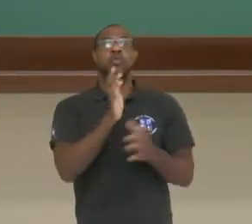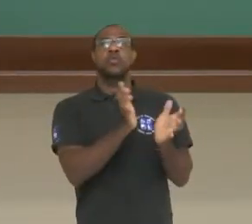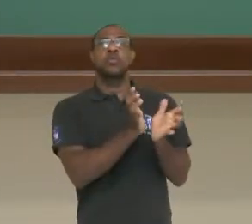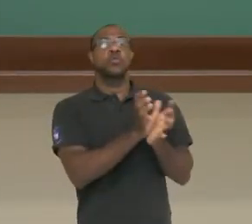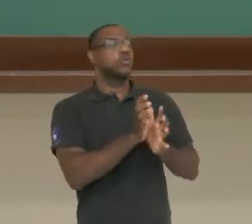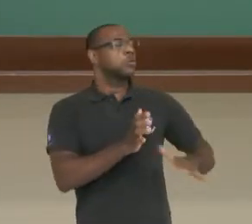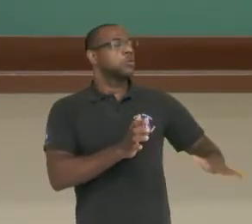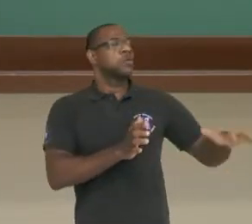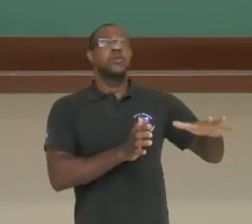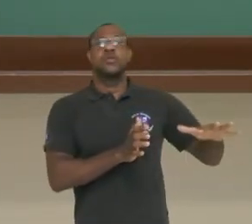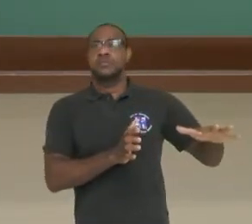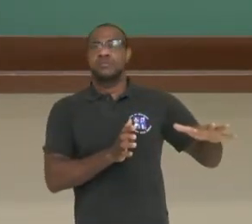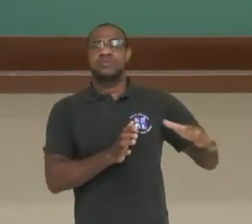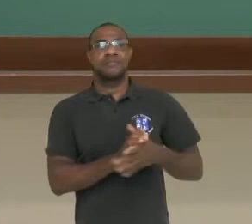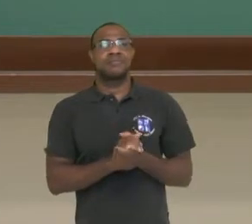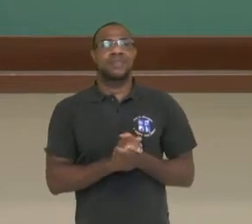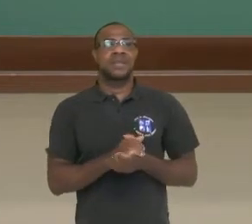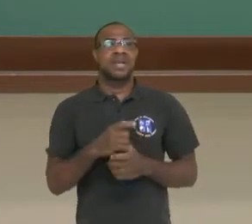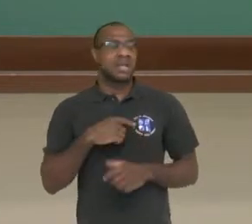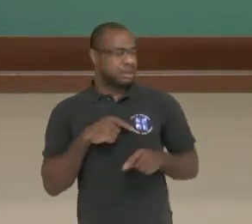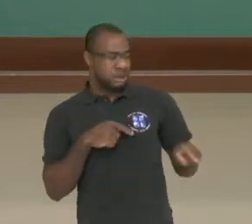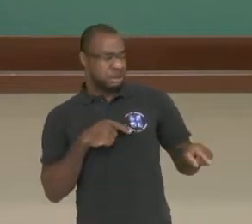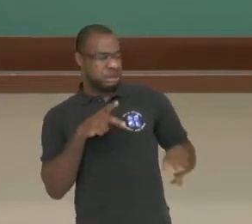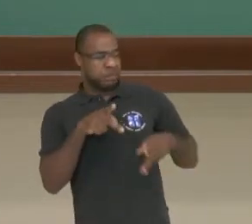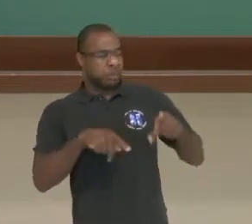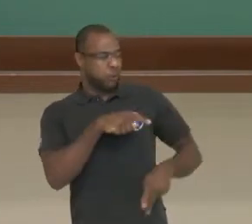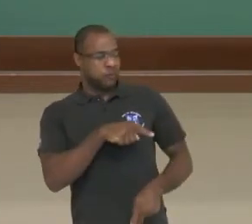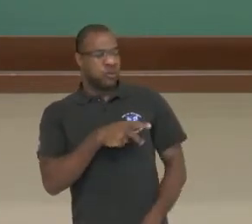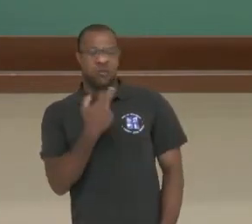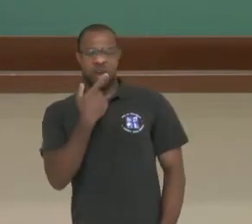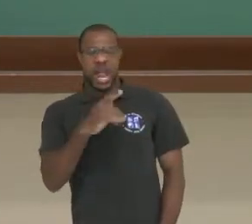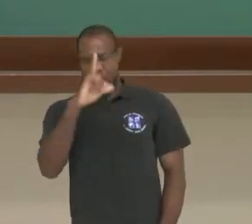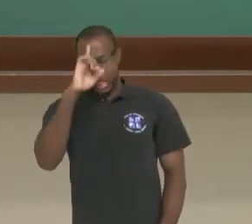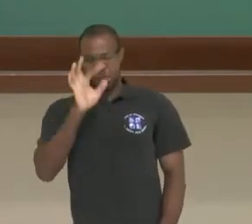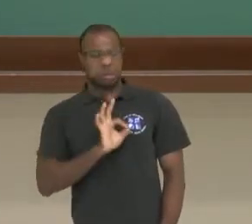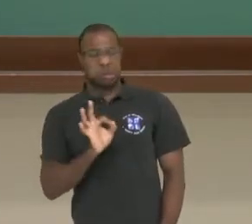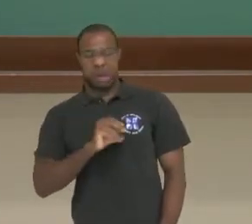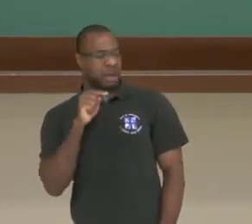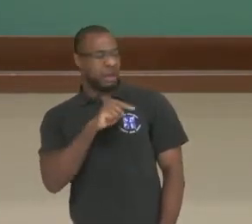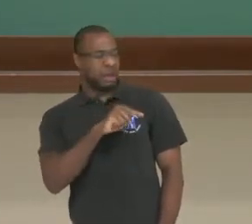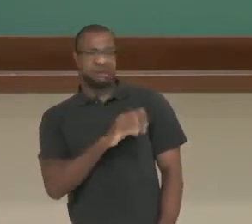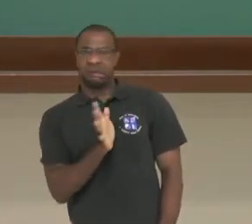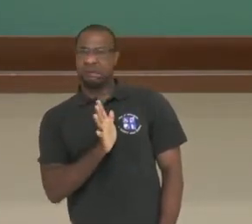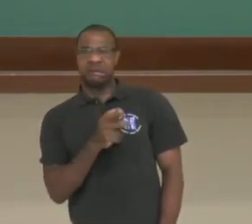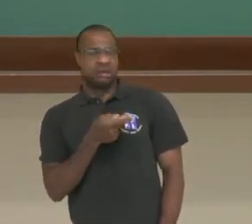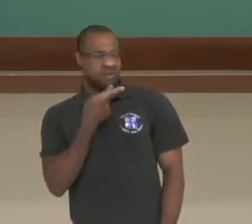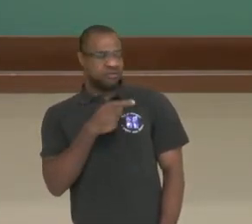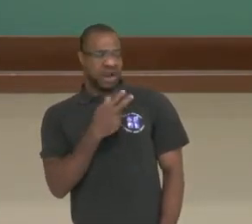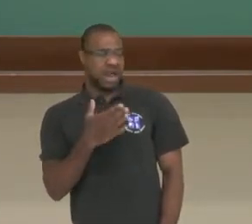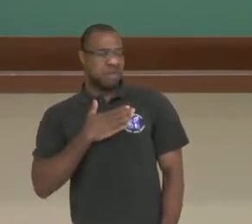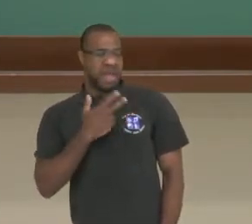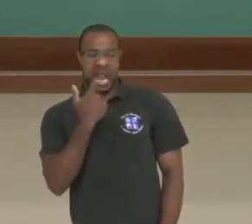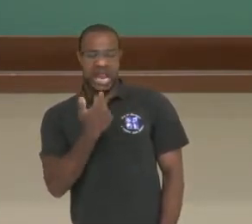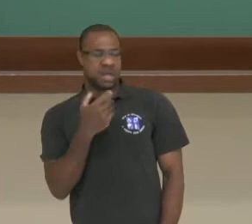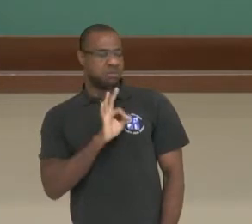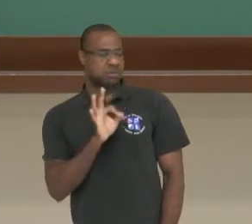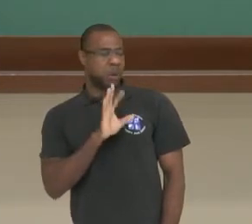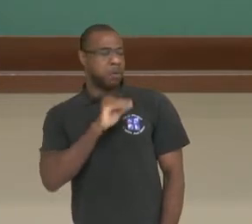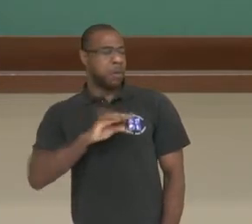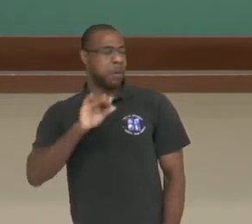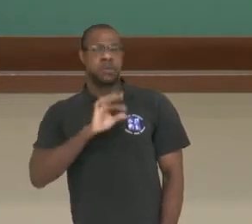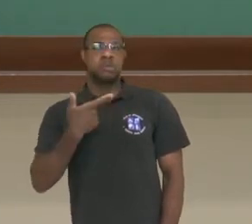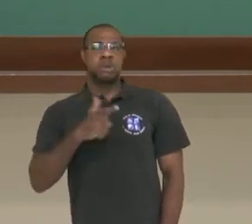forma inclusive pejorativa. Esse povo aí não fala latim, eles não falam a nossa língua, não têm os